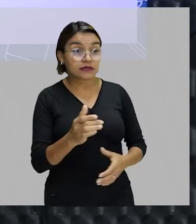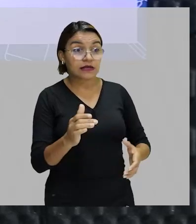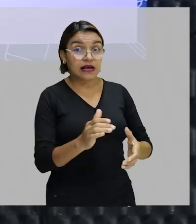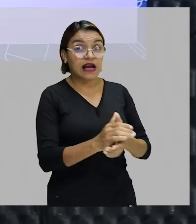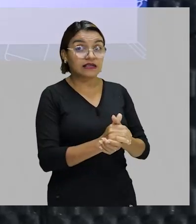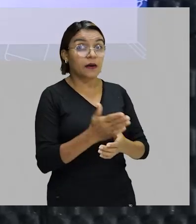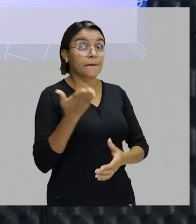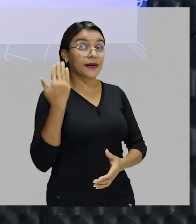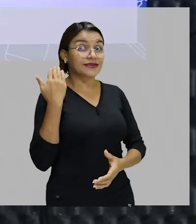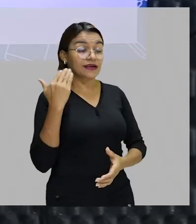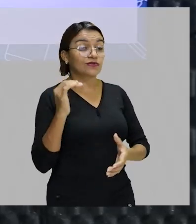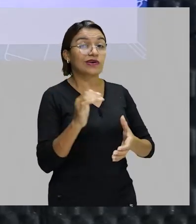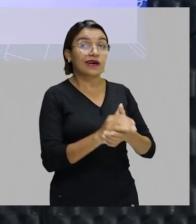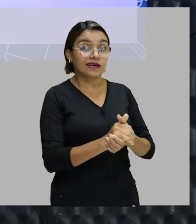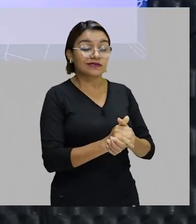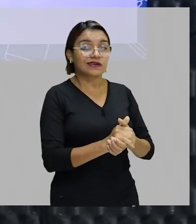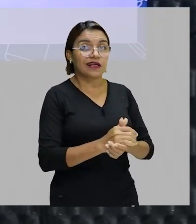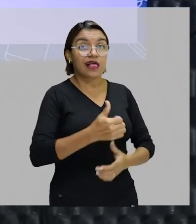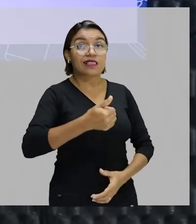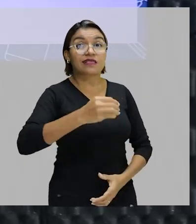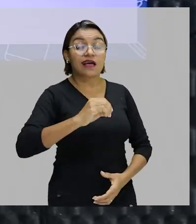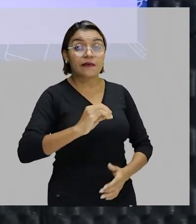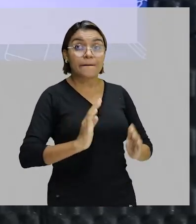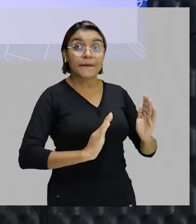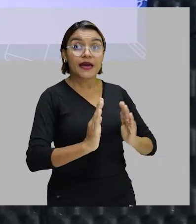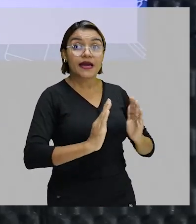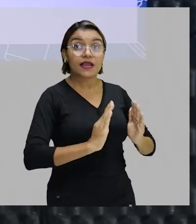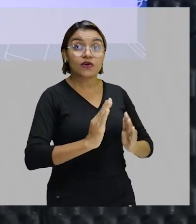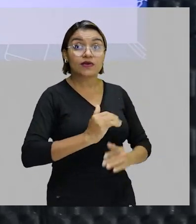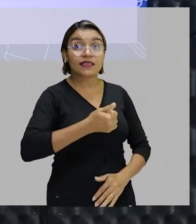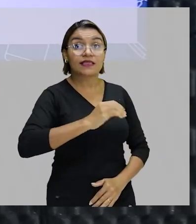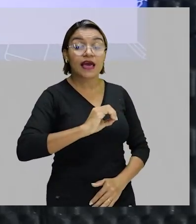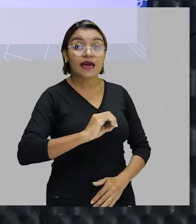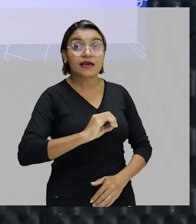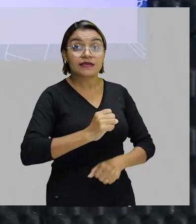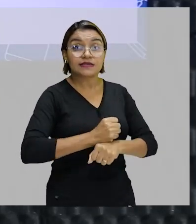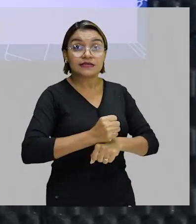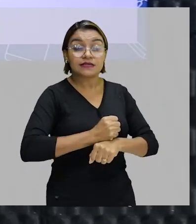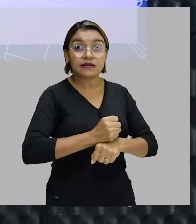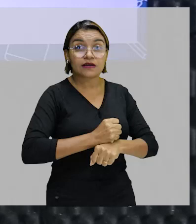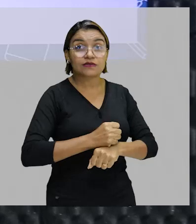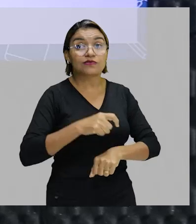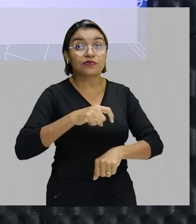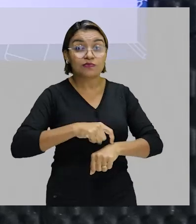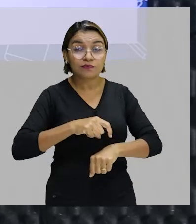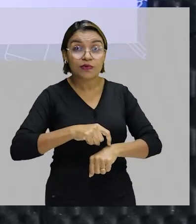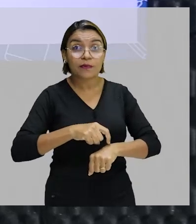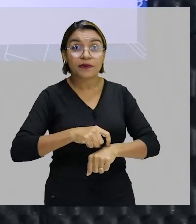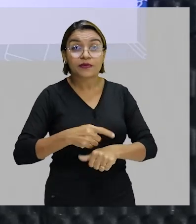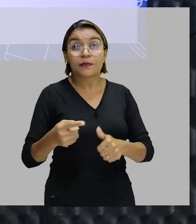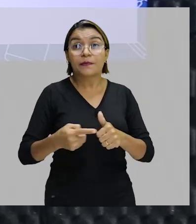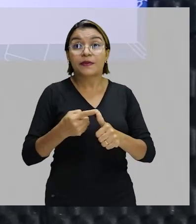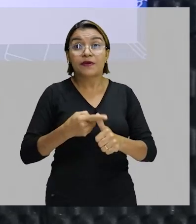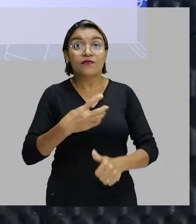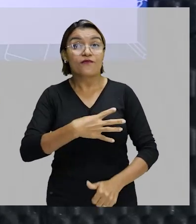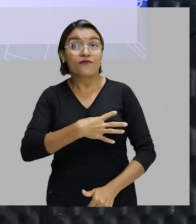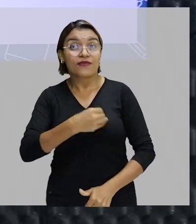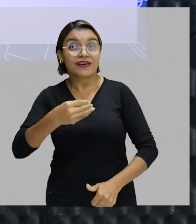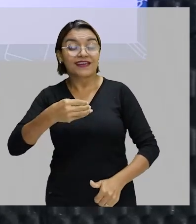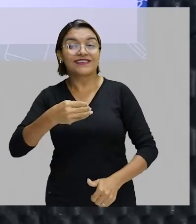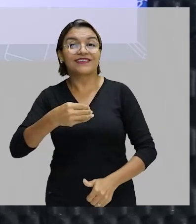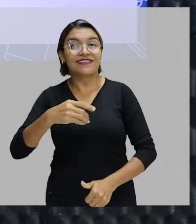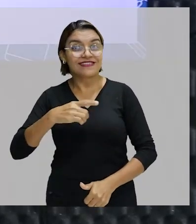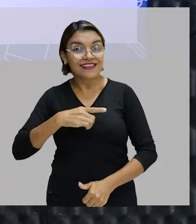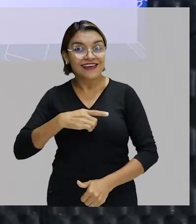ou eles estavam casados por 10 anos, quando eles tiveram o seu primeiro bebê, ou o seu primeiro